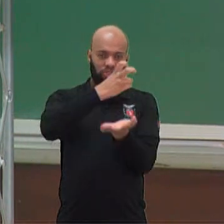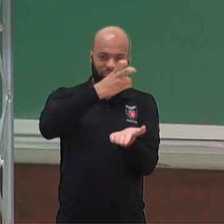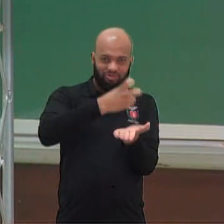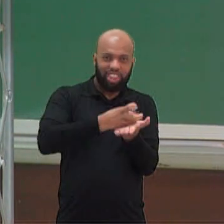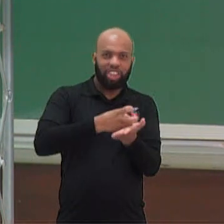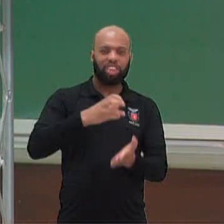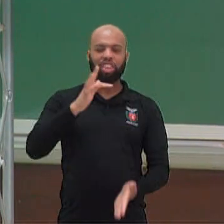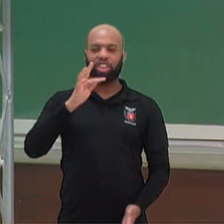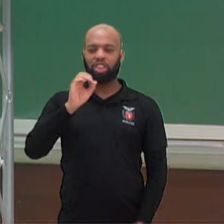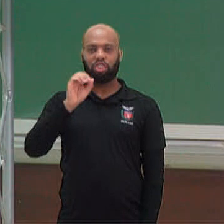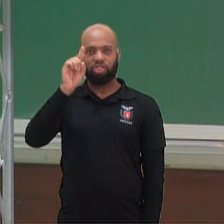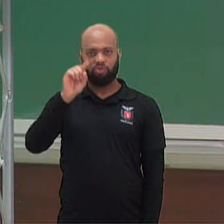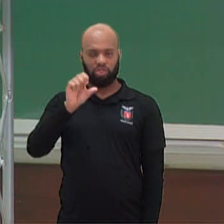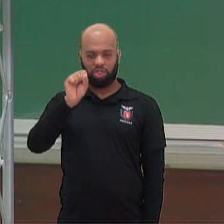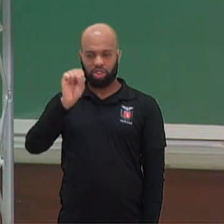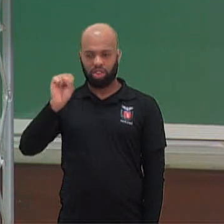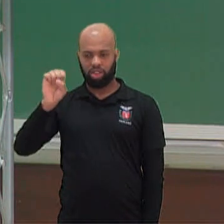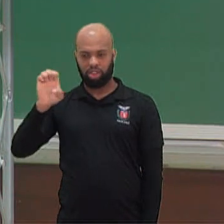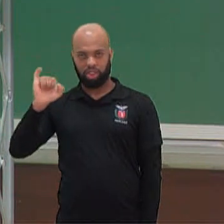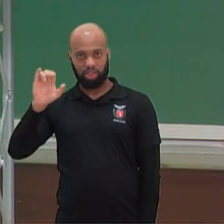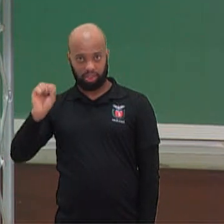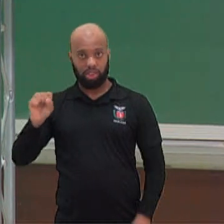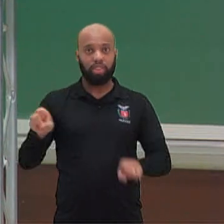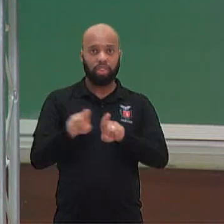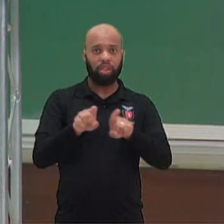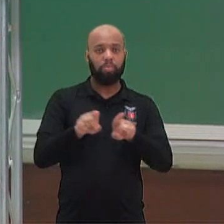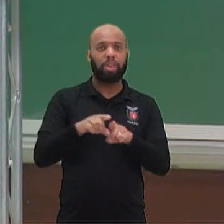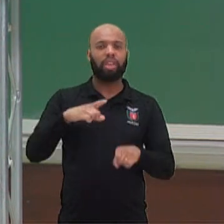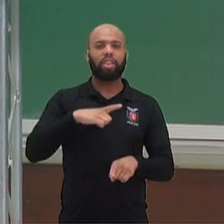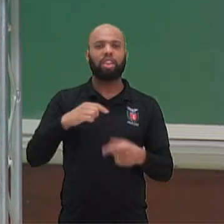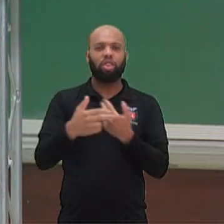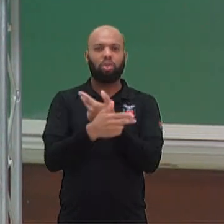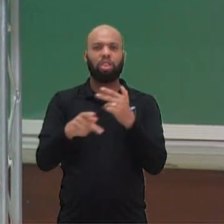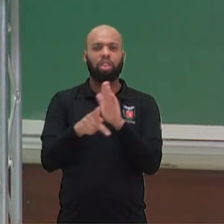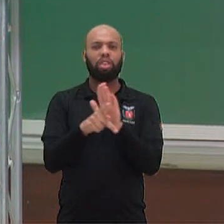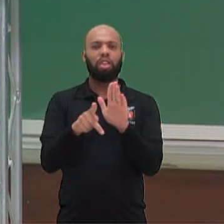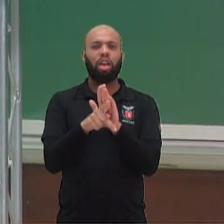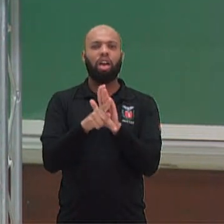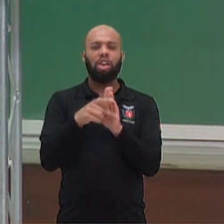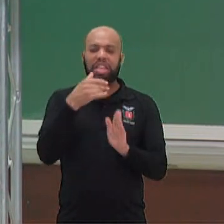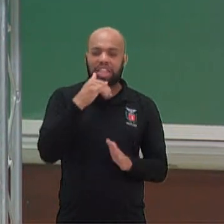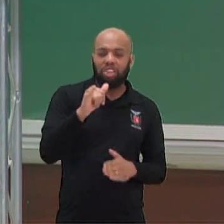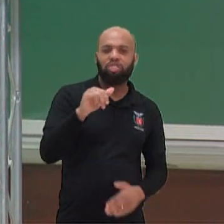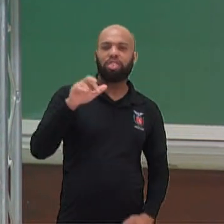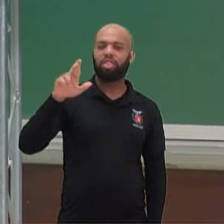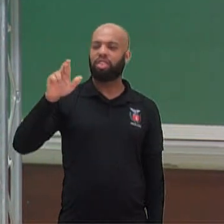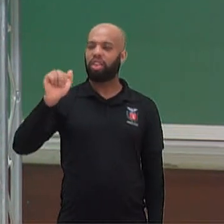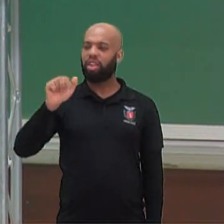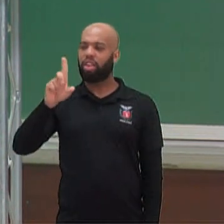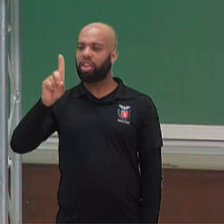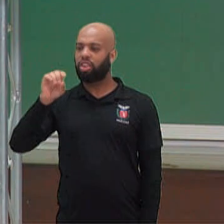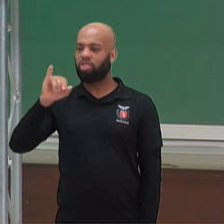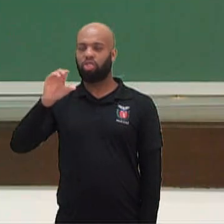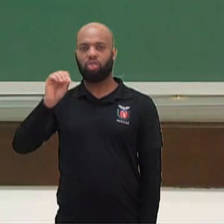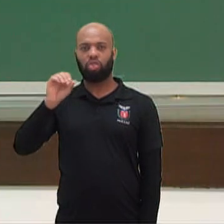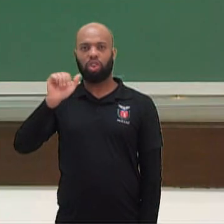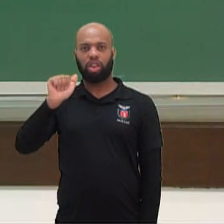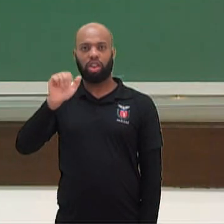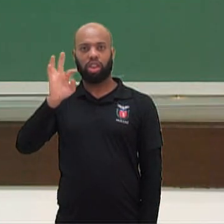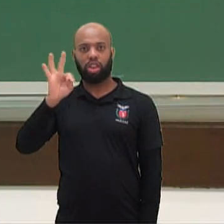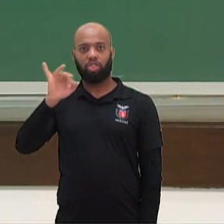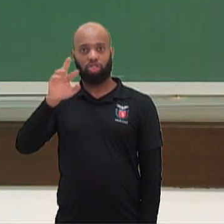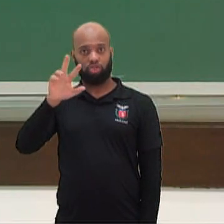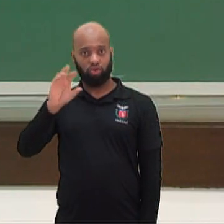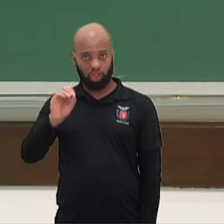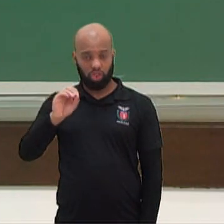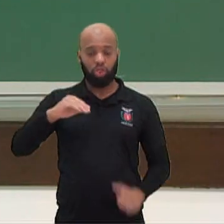fonte de energia, né? Temos aí os recursos radioativos também utilizados como fonte de energia. Então, esses